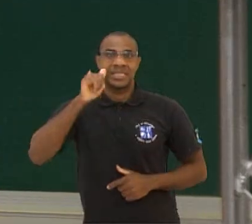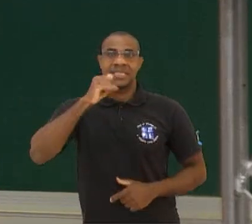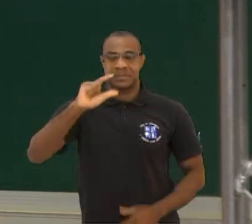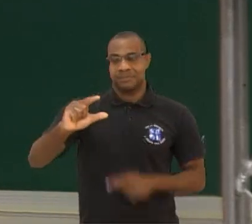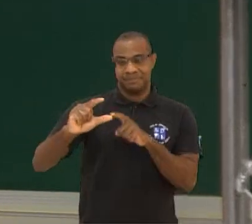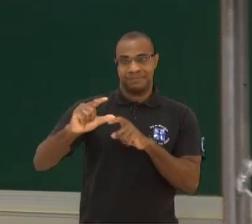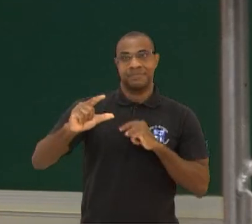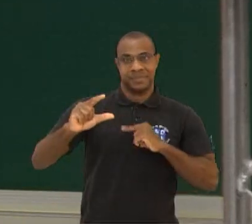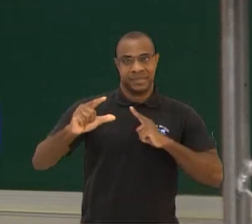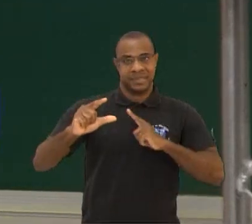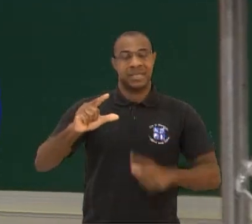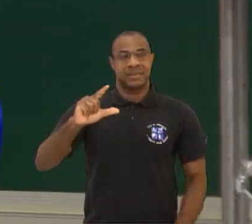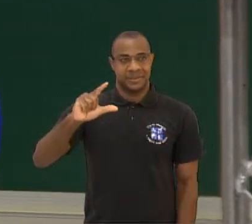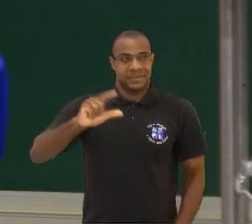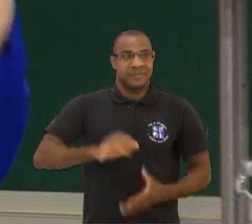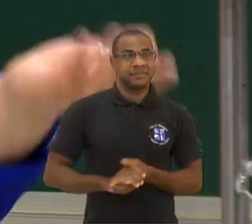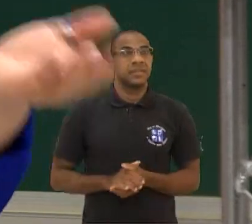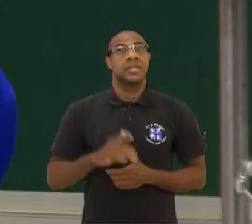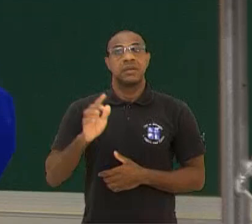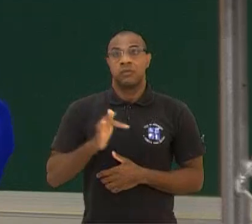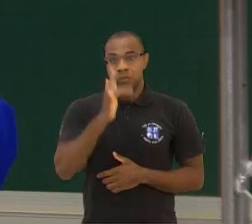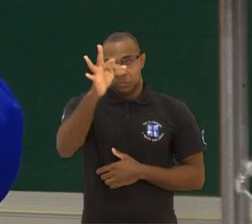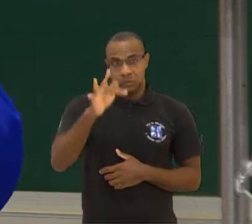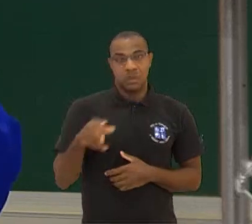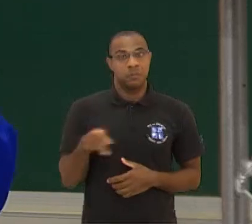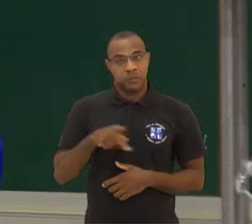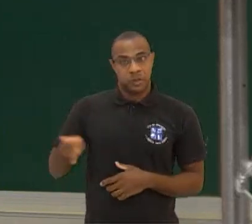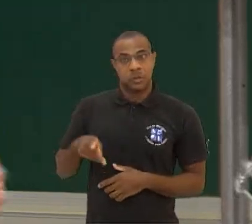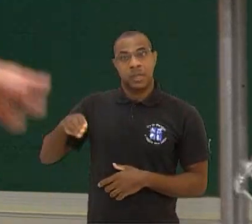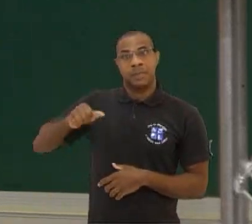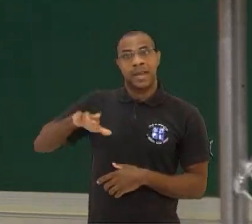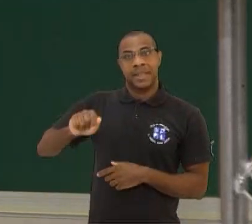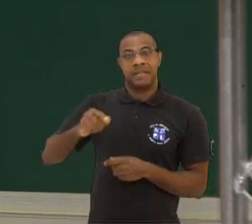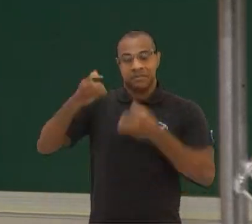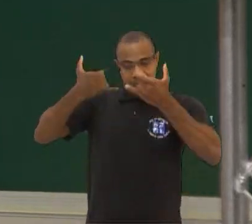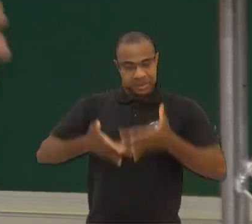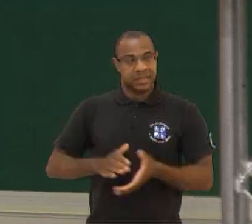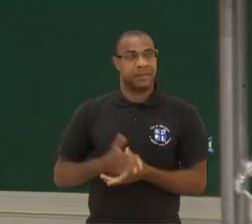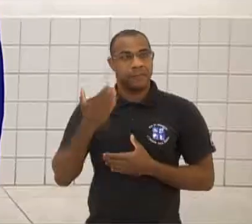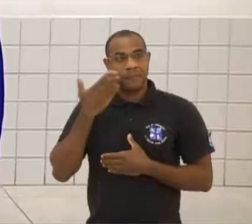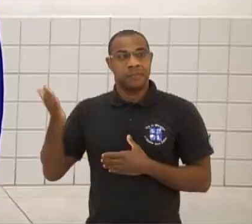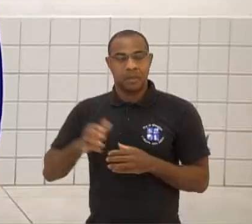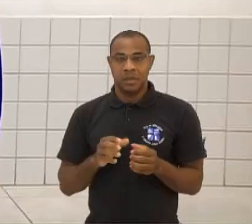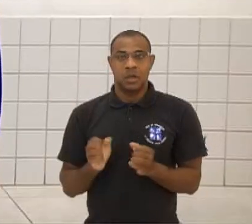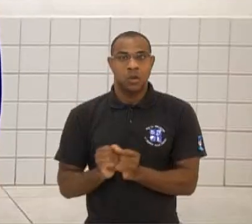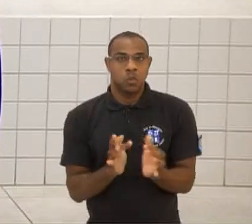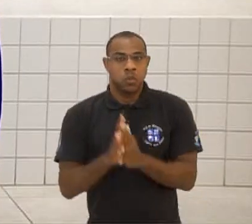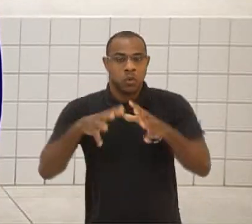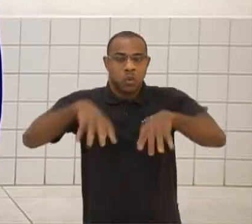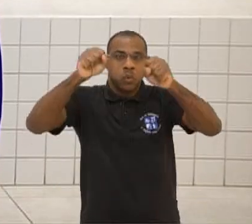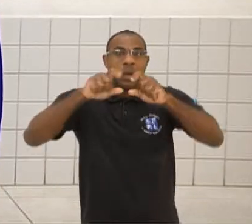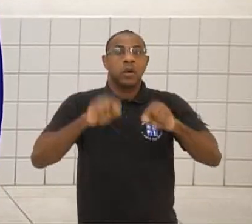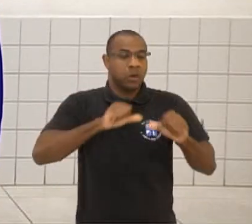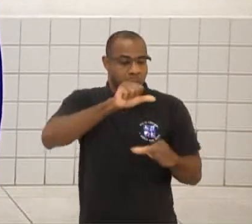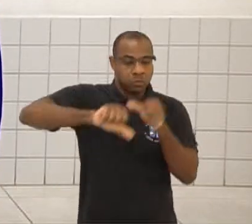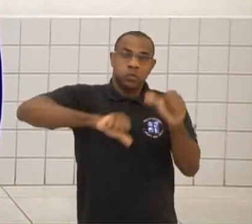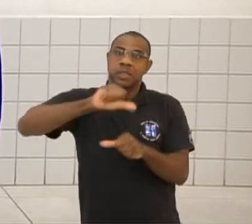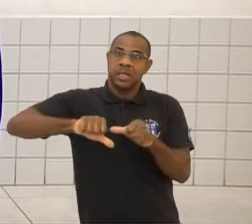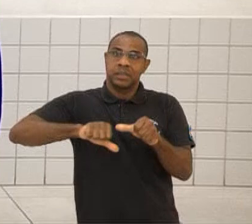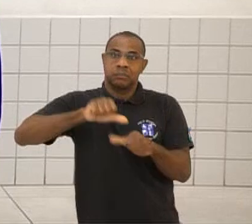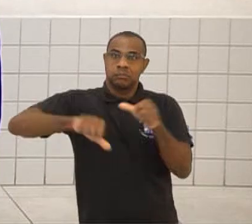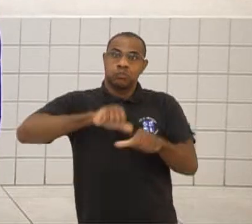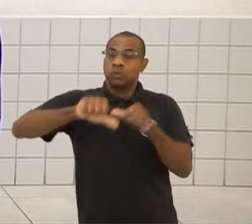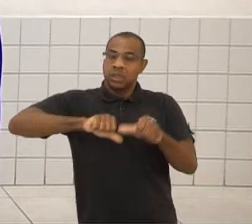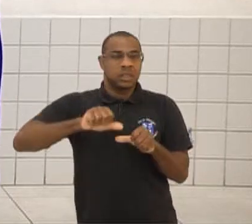professora Marília vai explicar para vocês o que são esses polos. E a ebulição é apenas uma mudança de estado